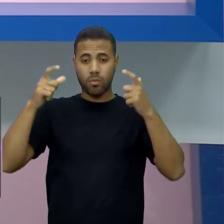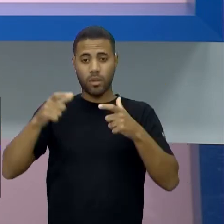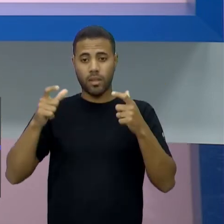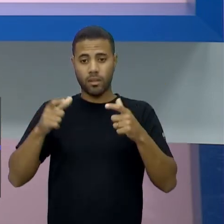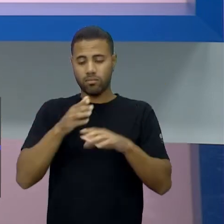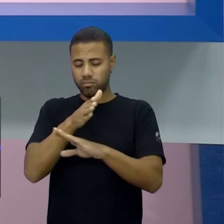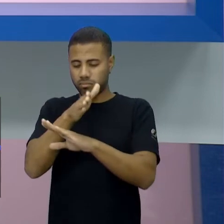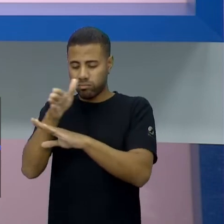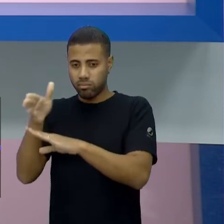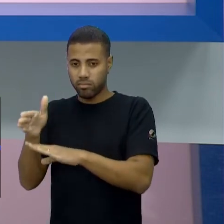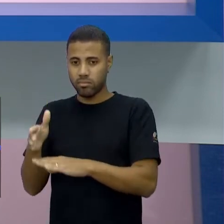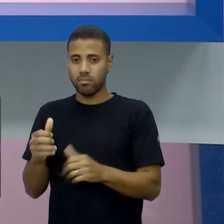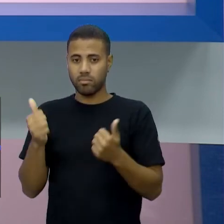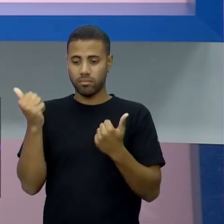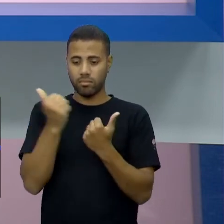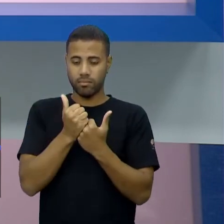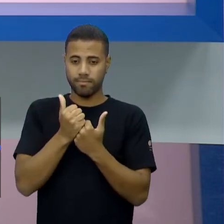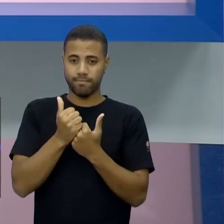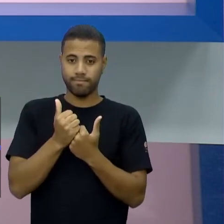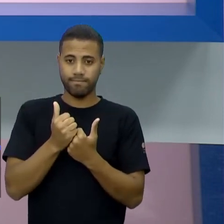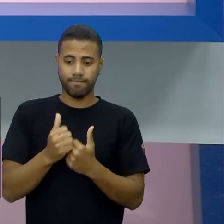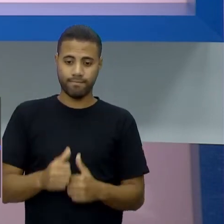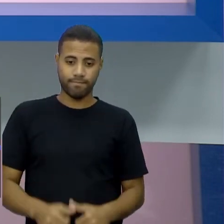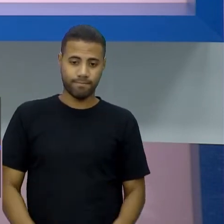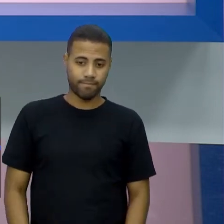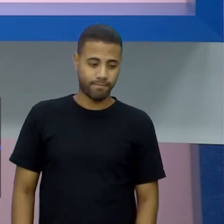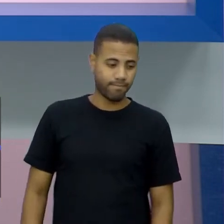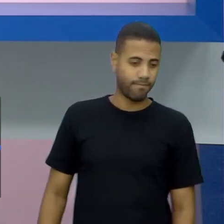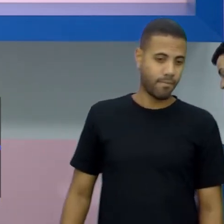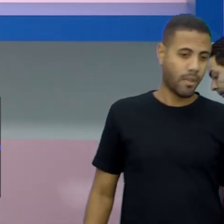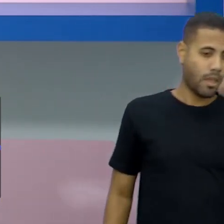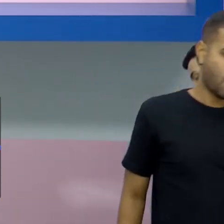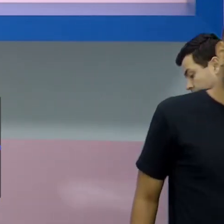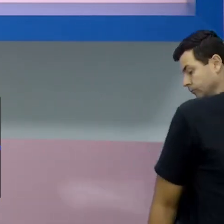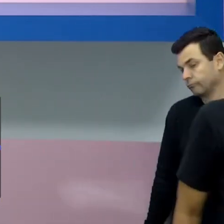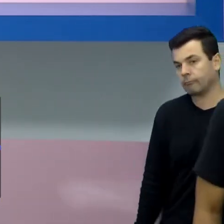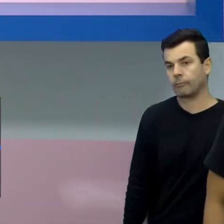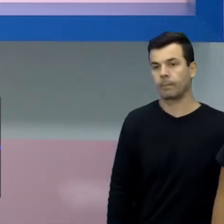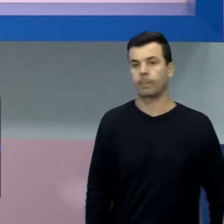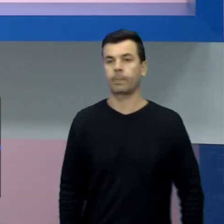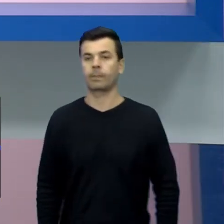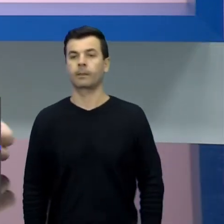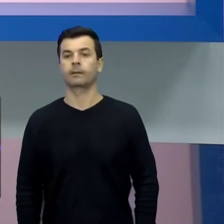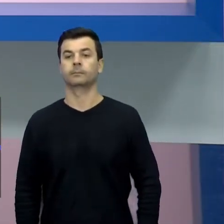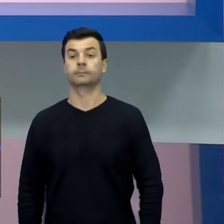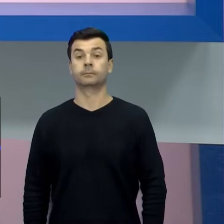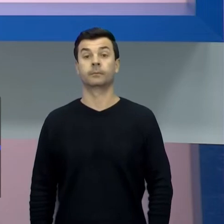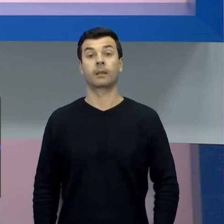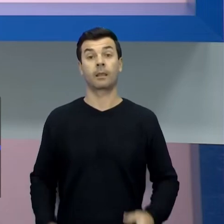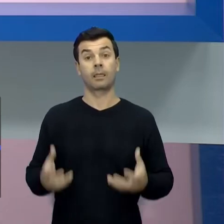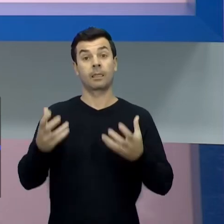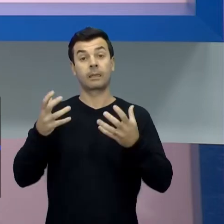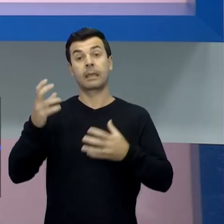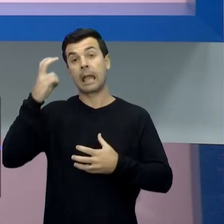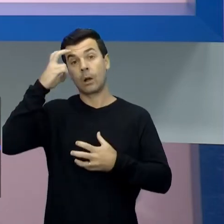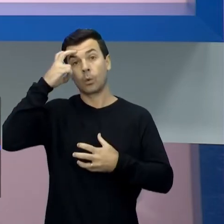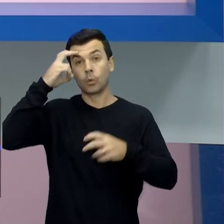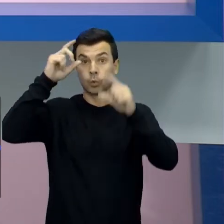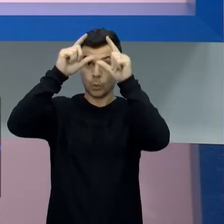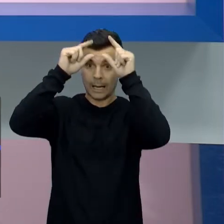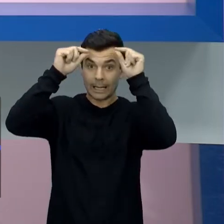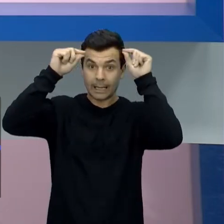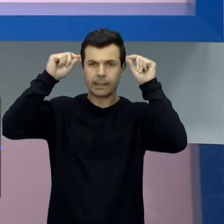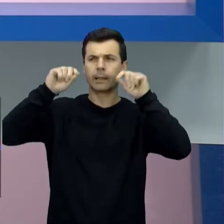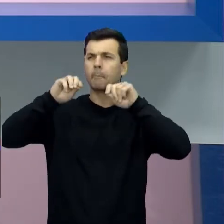se apaixonou pela cultura grega e queria espalhar a cultura grega pelo mundo, tá? E na cidade de